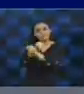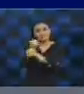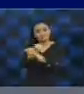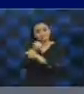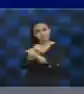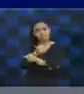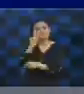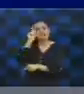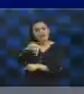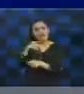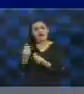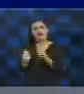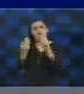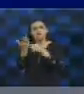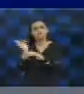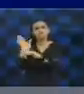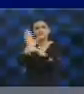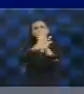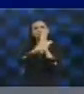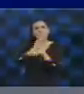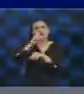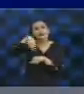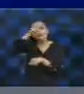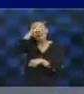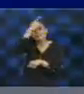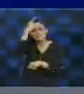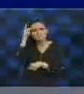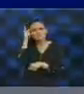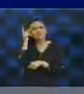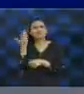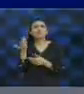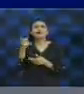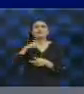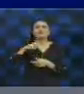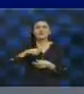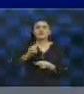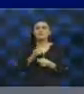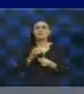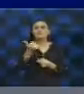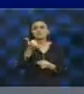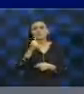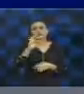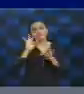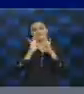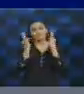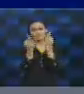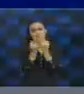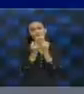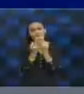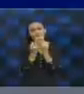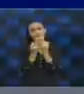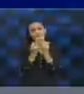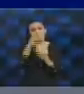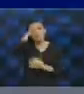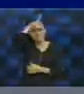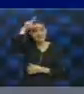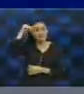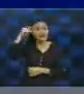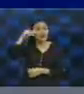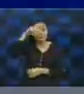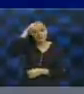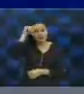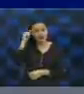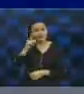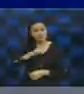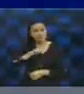seria garantir tarifa social para todos os beneficiários do Bolsa Família. Manaus tem 130 mil beneficiários